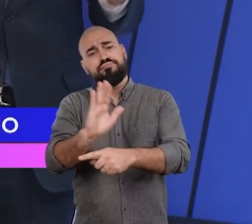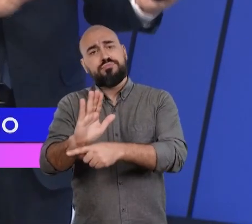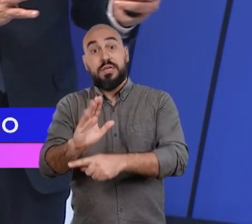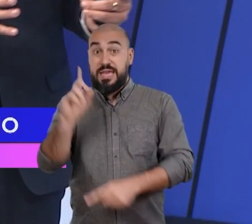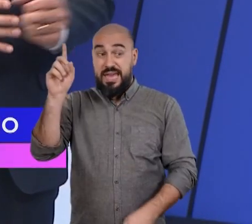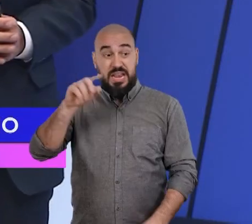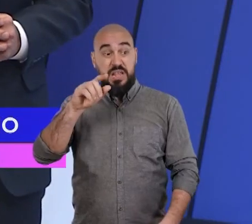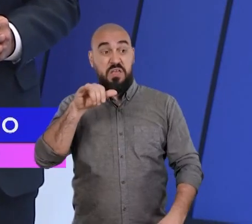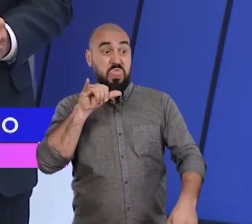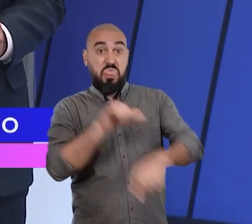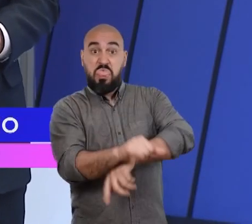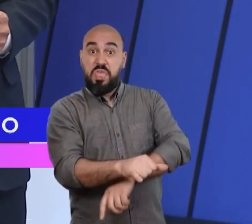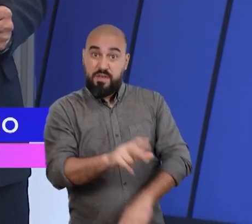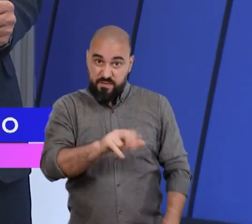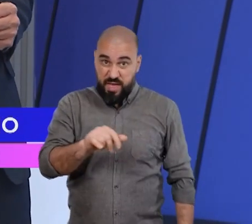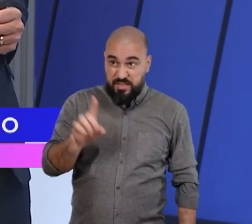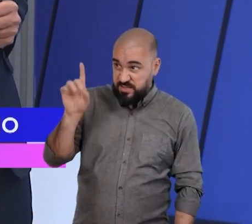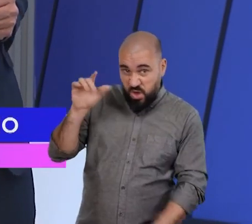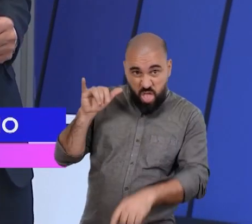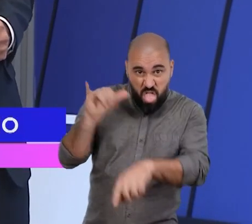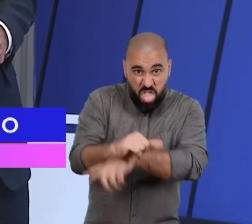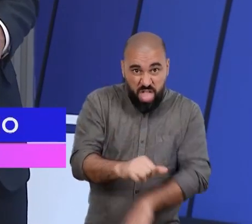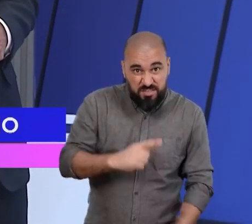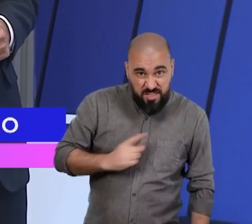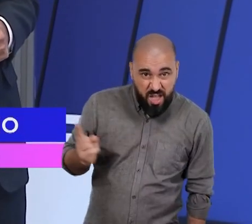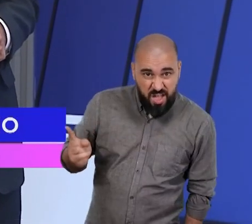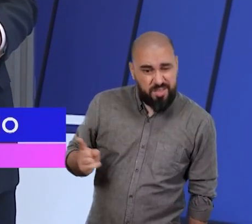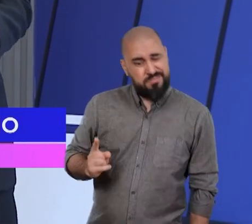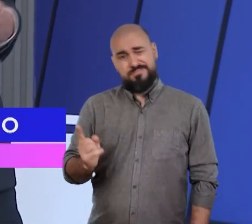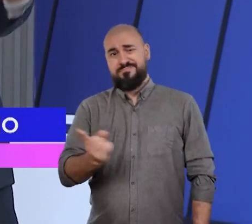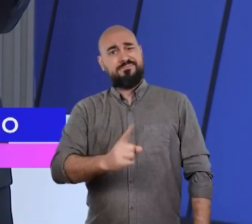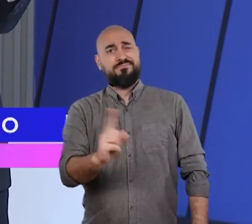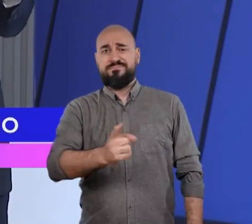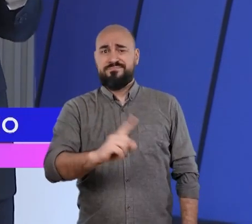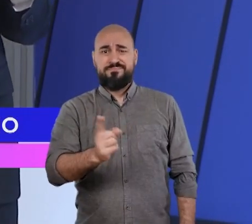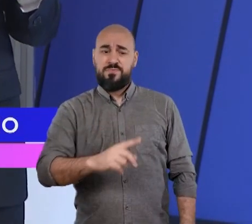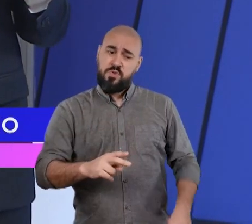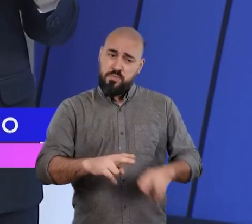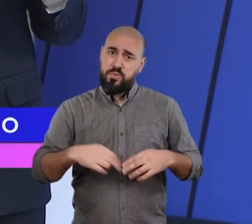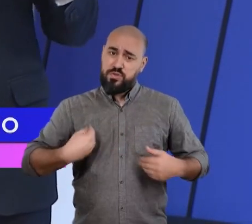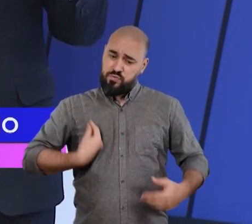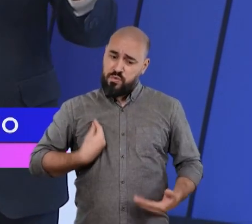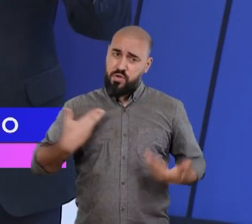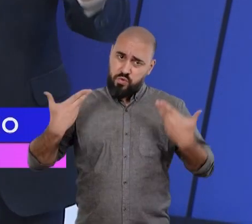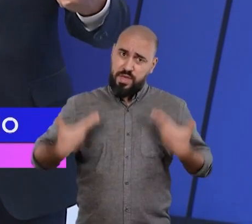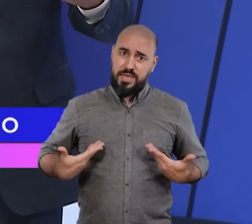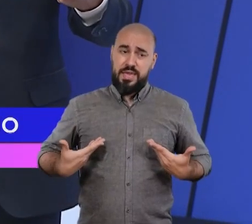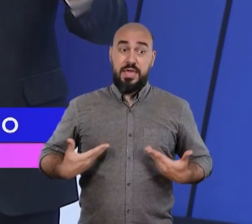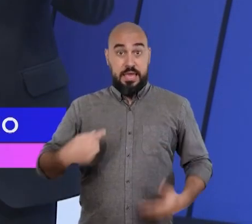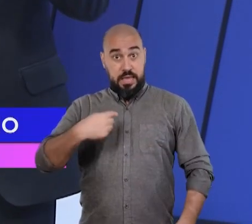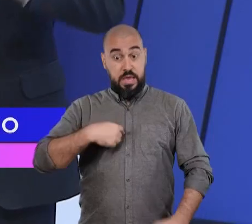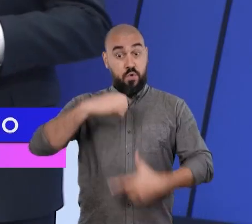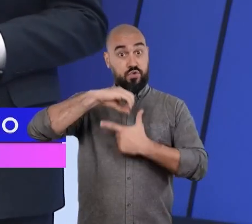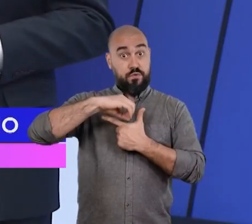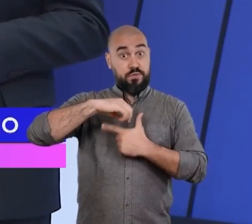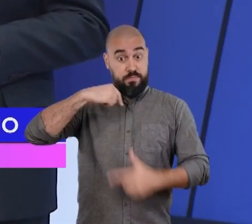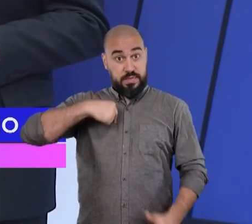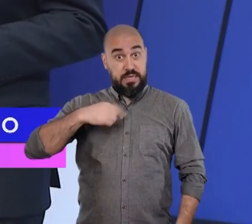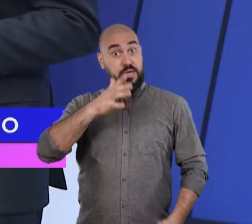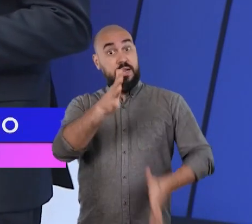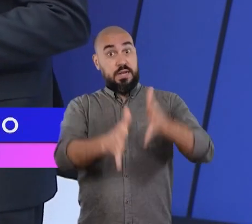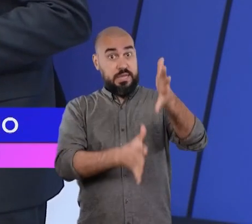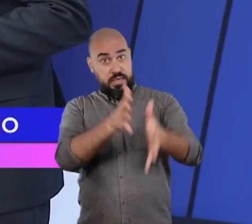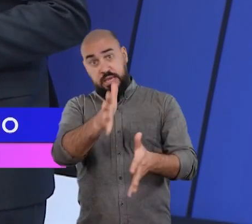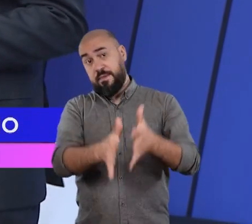decepcionou ninguém na história. E não é agora que ele vai decepcionar. Por isso que eu estou aqui. Eu estou na Novo Tempo, pregando para você